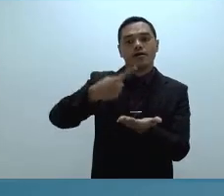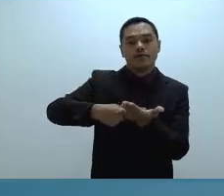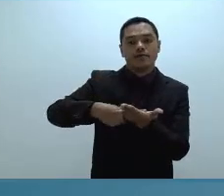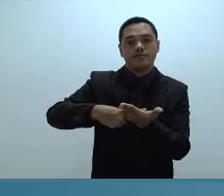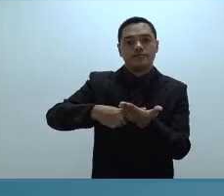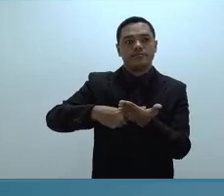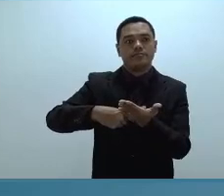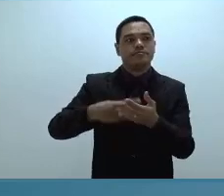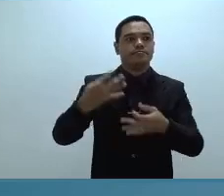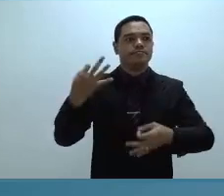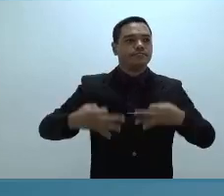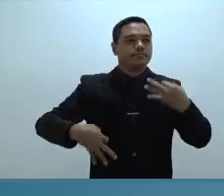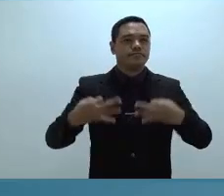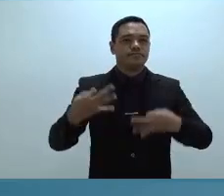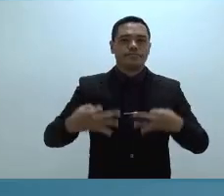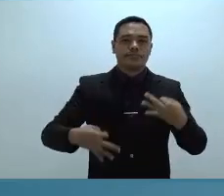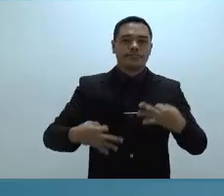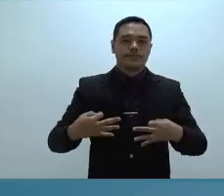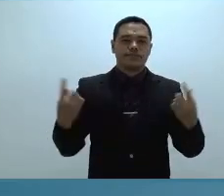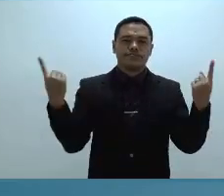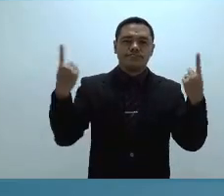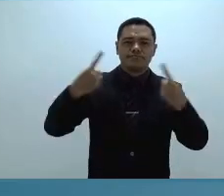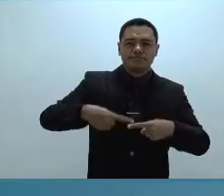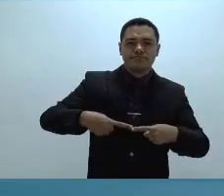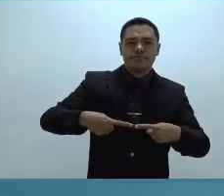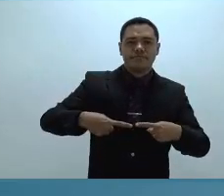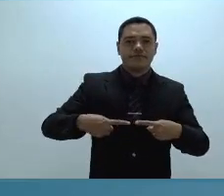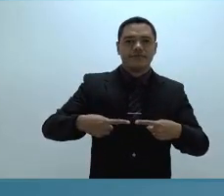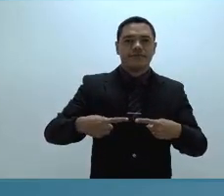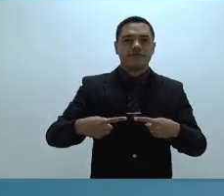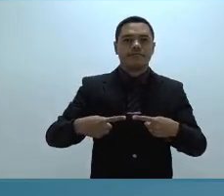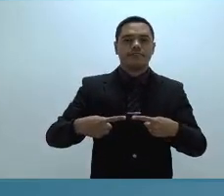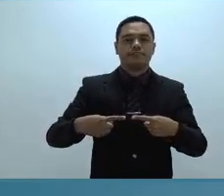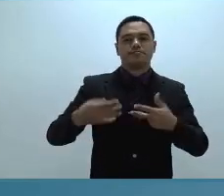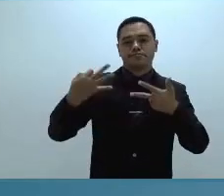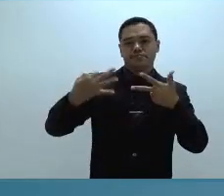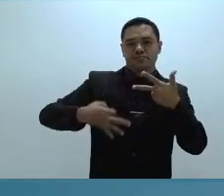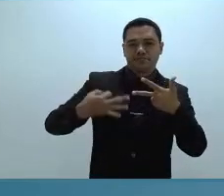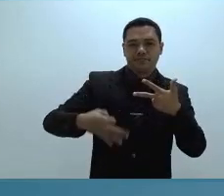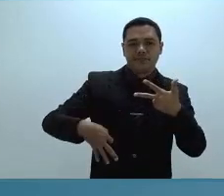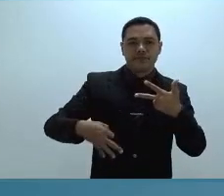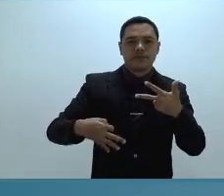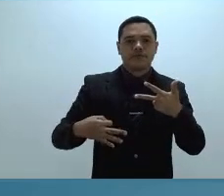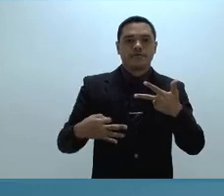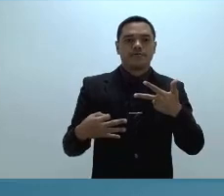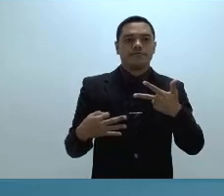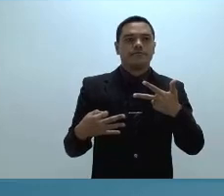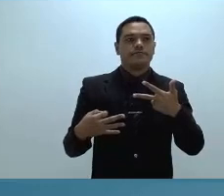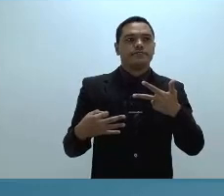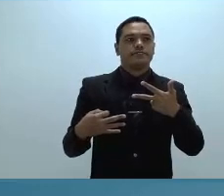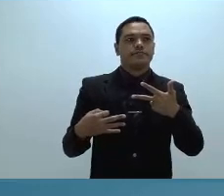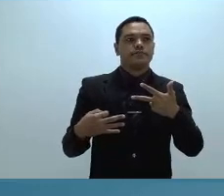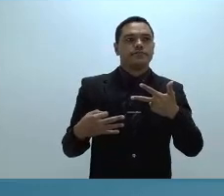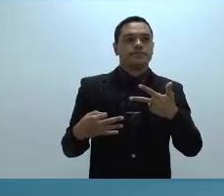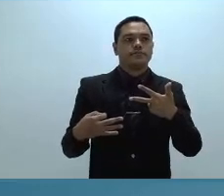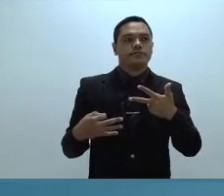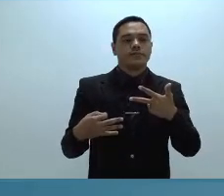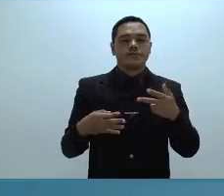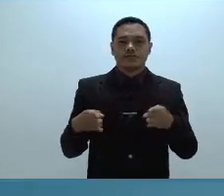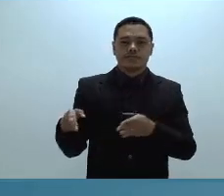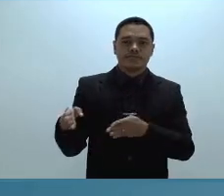qual surge a controvérsia levada à apreciação do Poder Judiciário. De acordo com a orientação assentada pela Corte